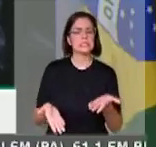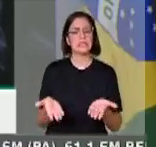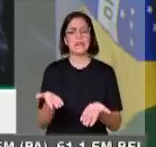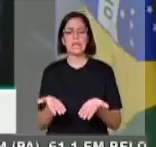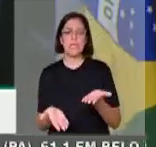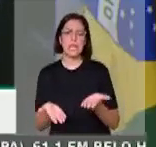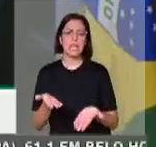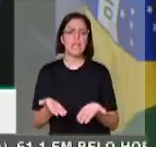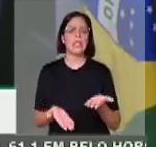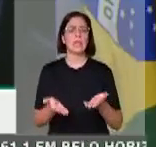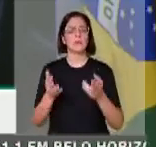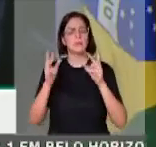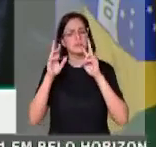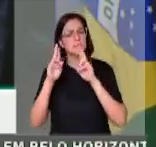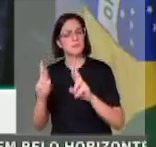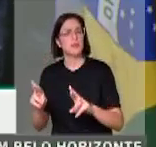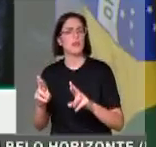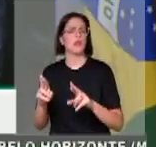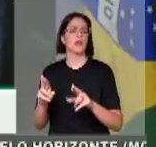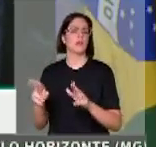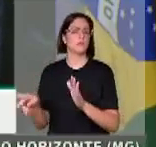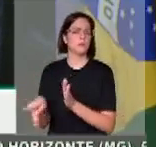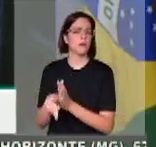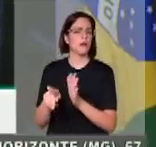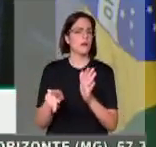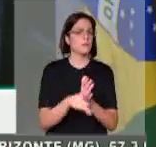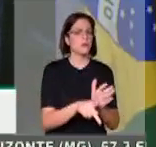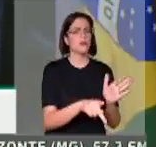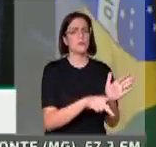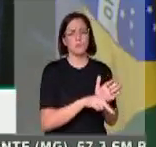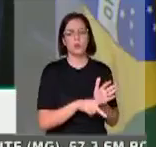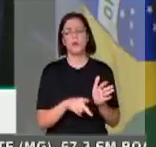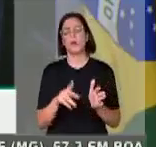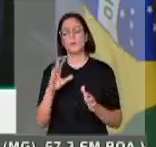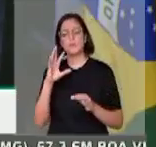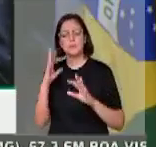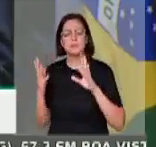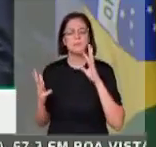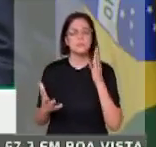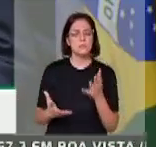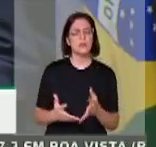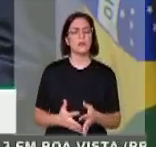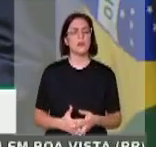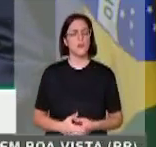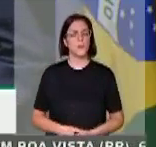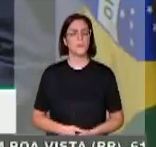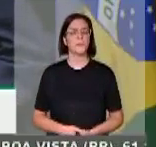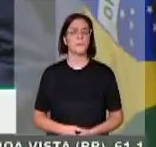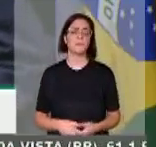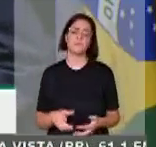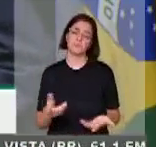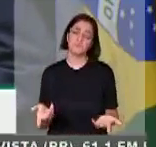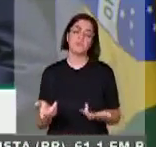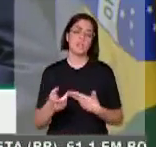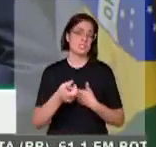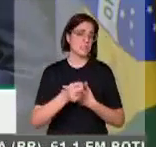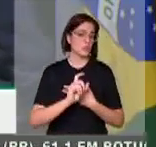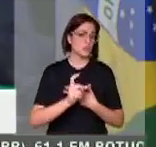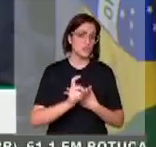que cada poder tem em relação às suas deliberações, às suas decisões, tanto o Poder